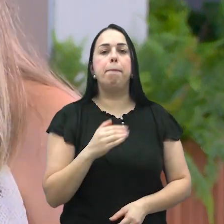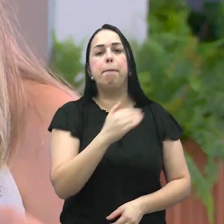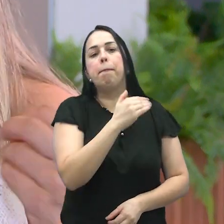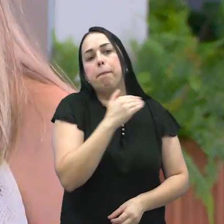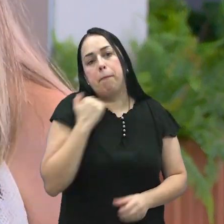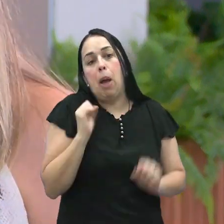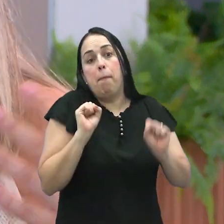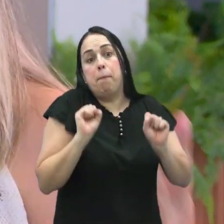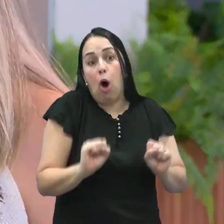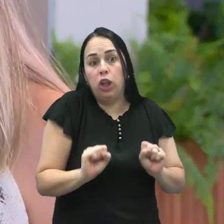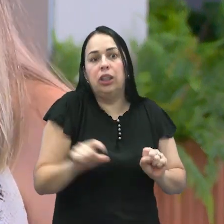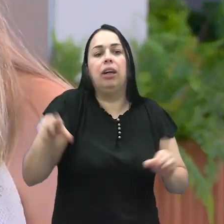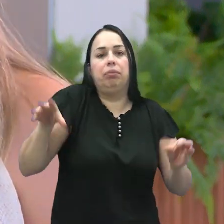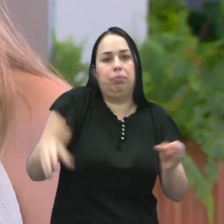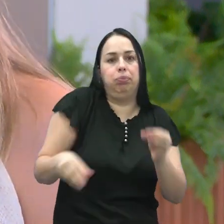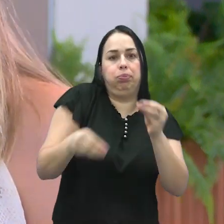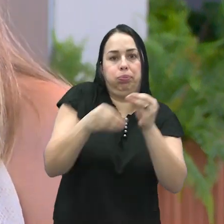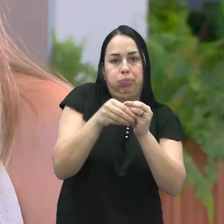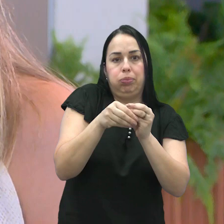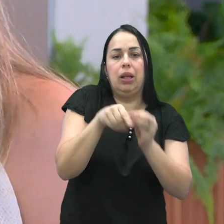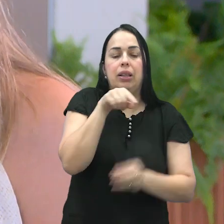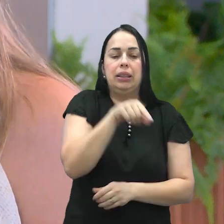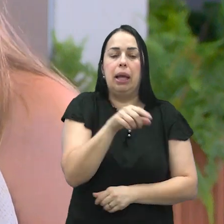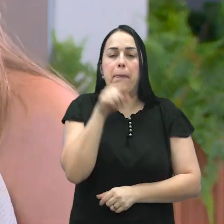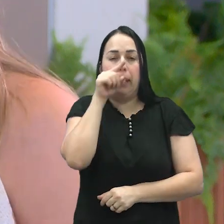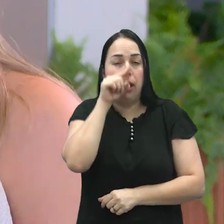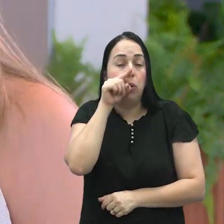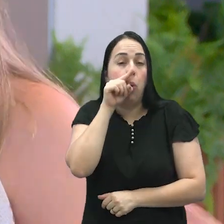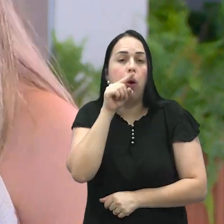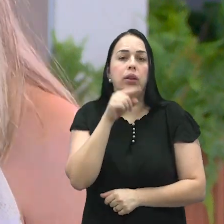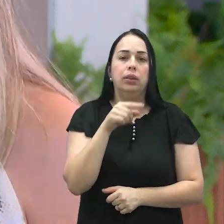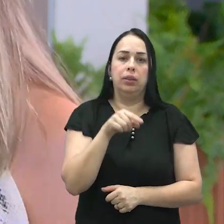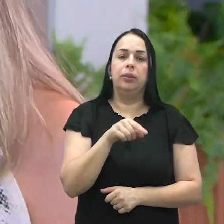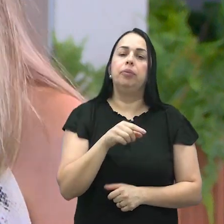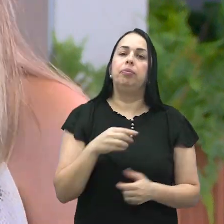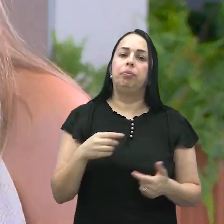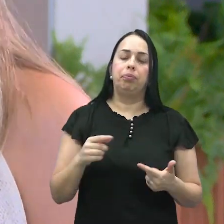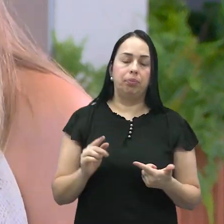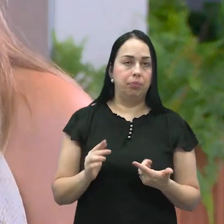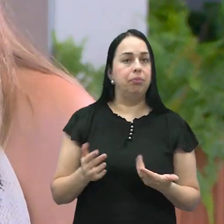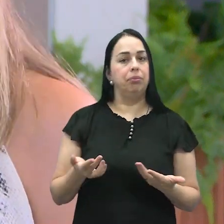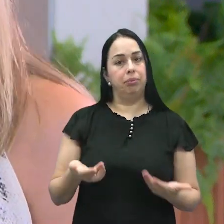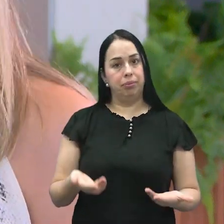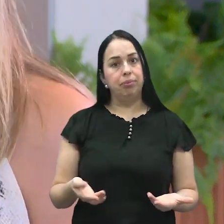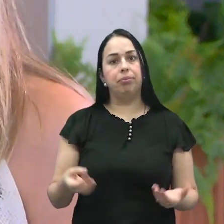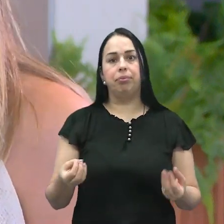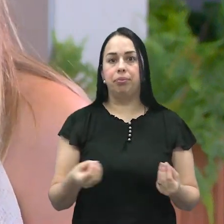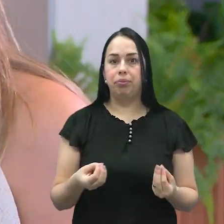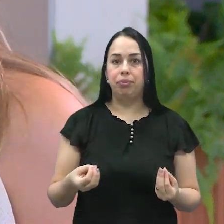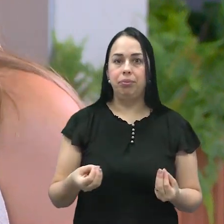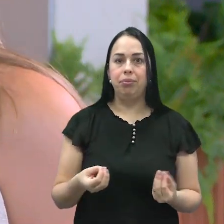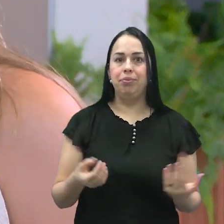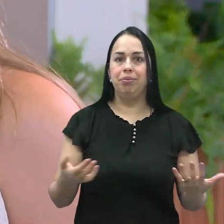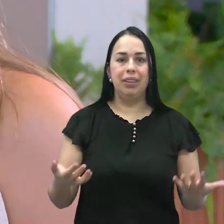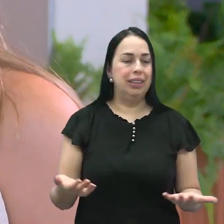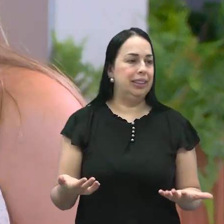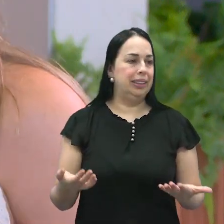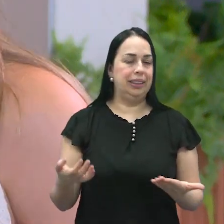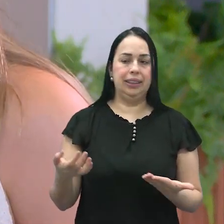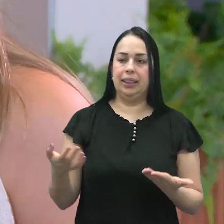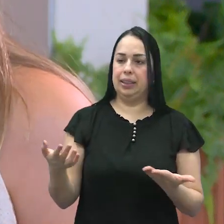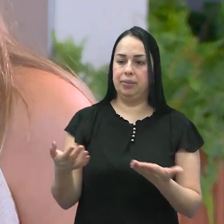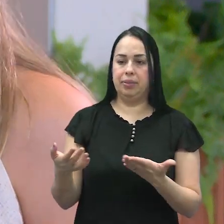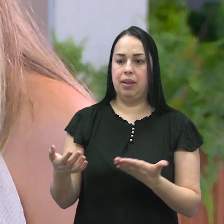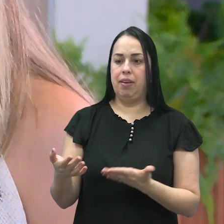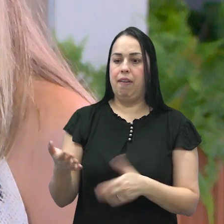à vida e à saúde potencializado. Então uma atividade potencial que coloca em risco a vida do empregado, né? Então como não